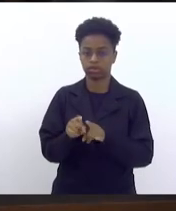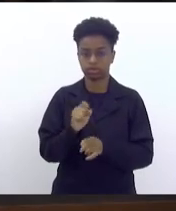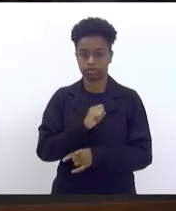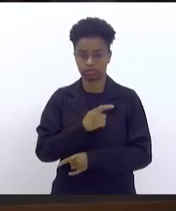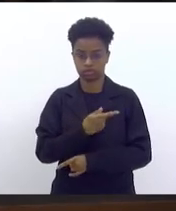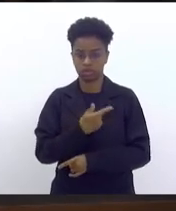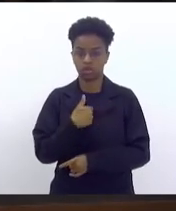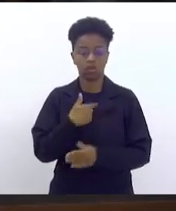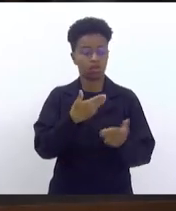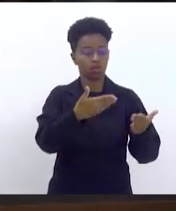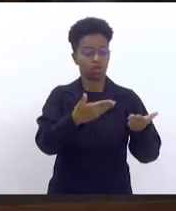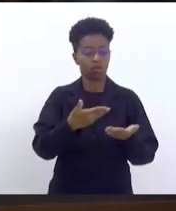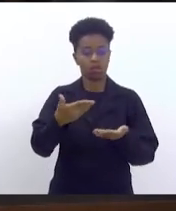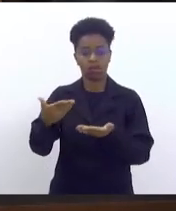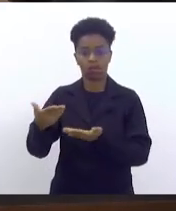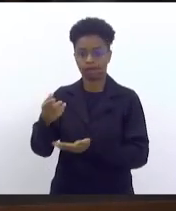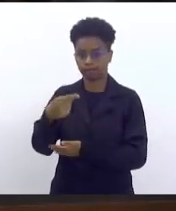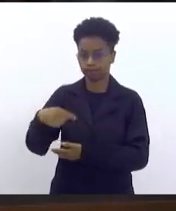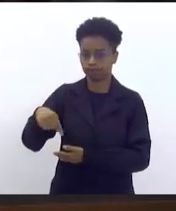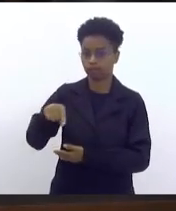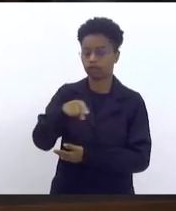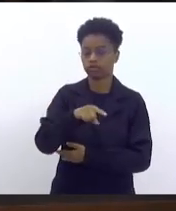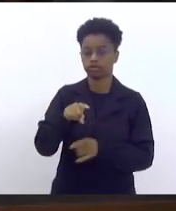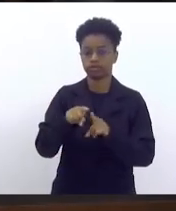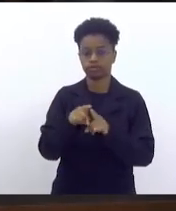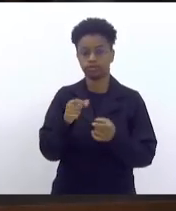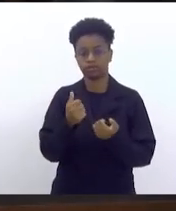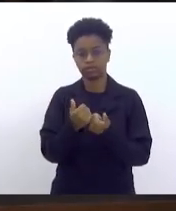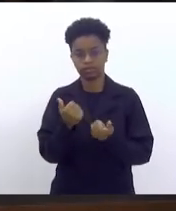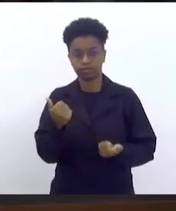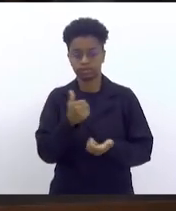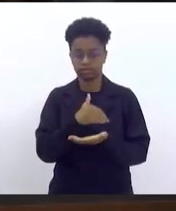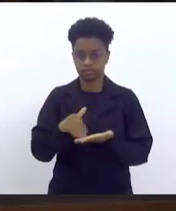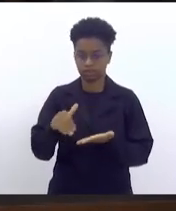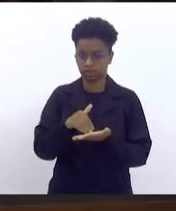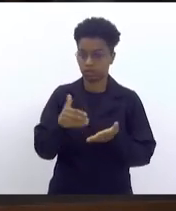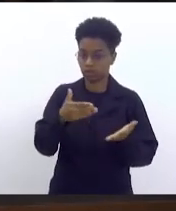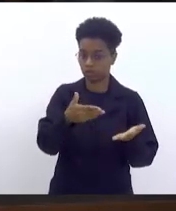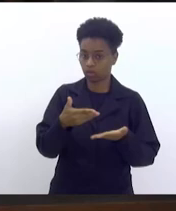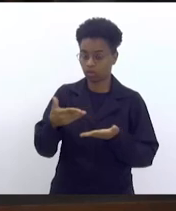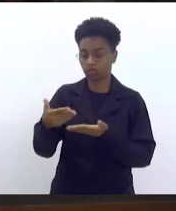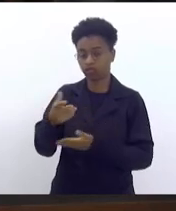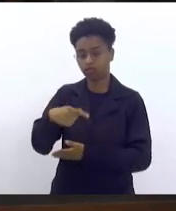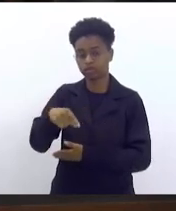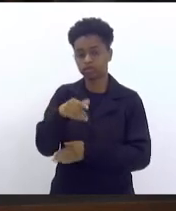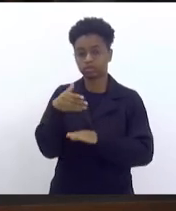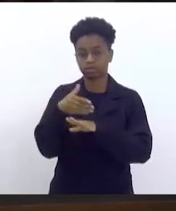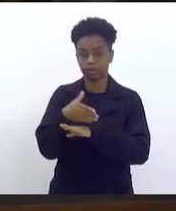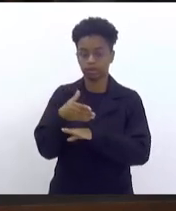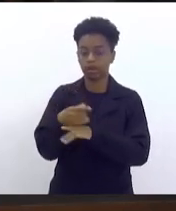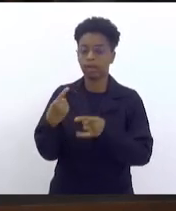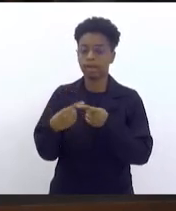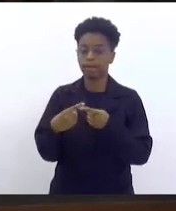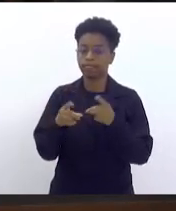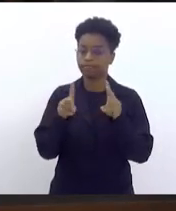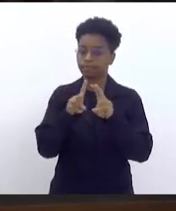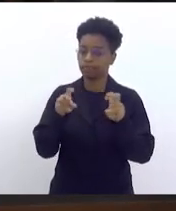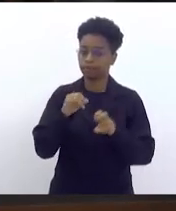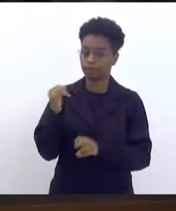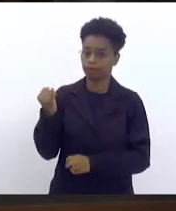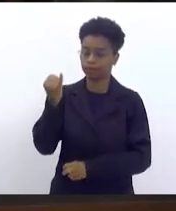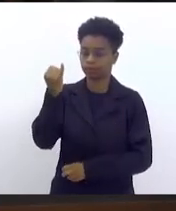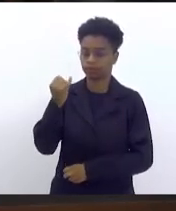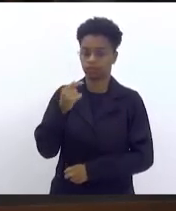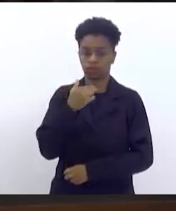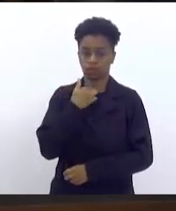a vossa excelência convidou os senhores aqui a subsecretária convidá-los para participar porque o ações de grande relevância e não pode